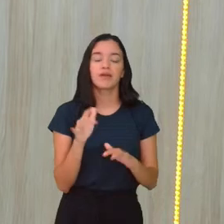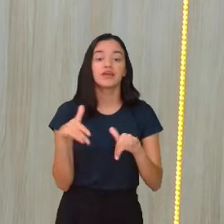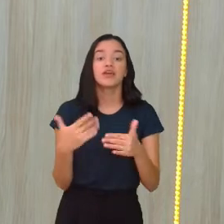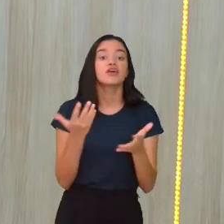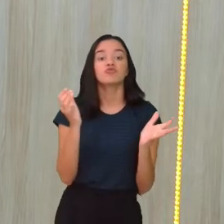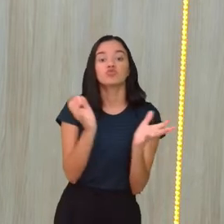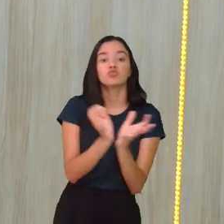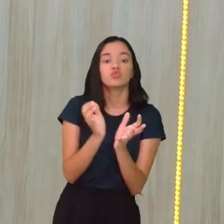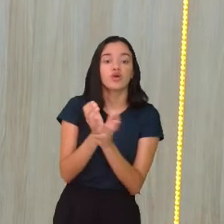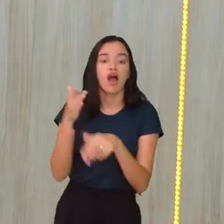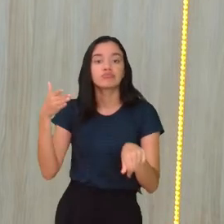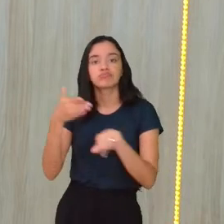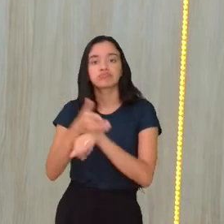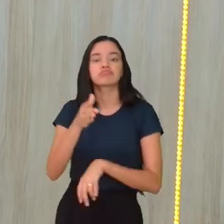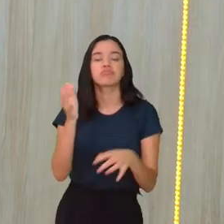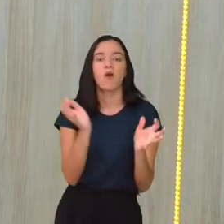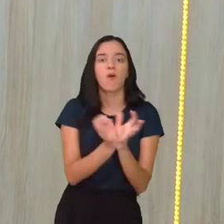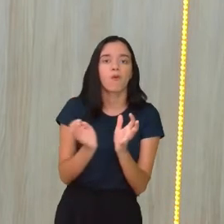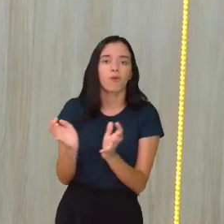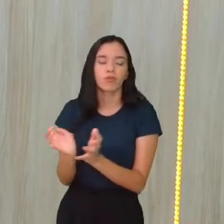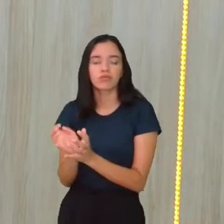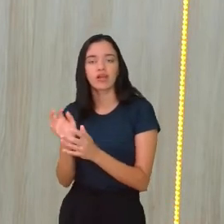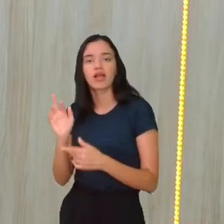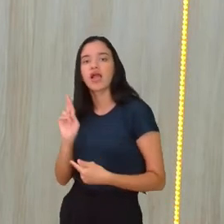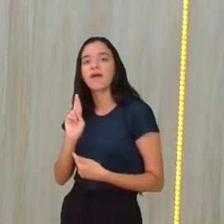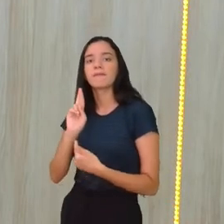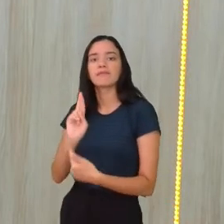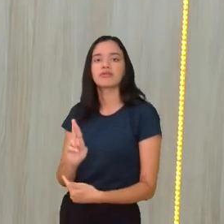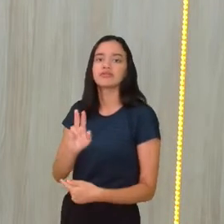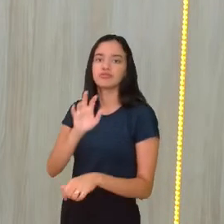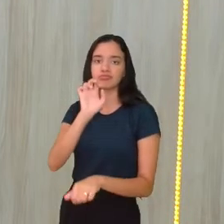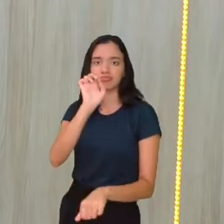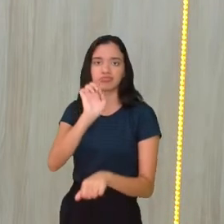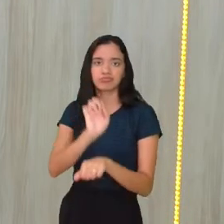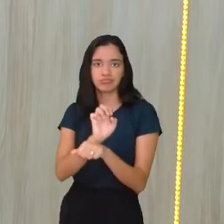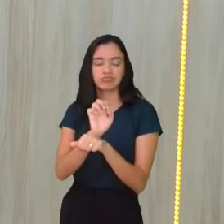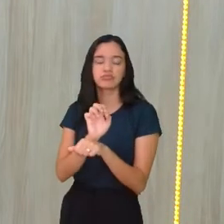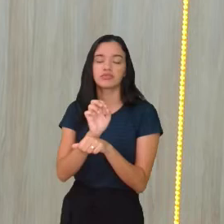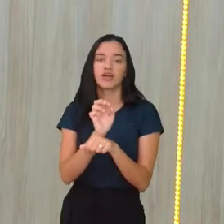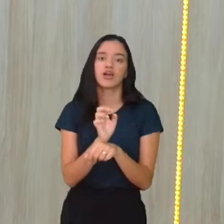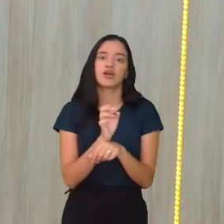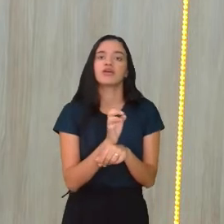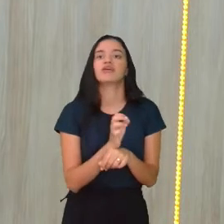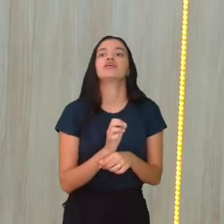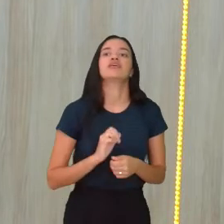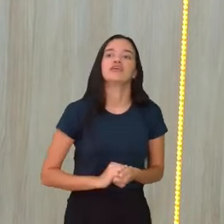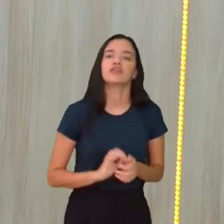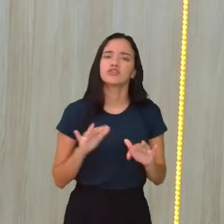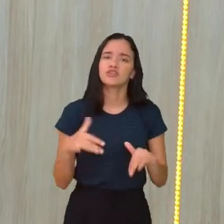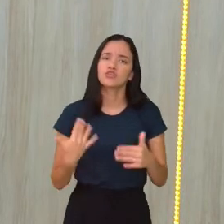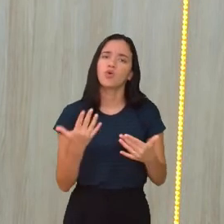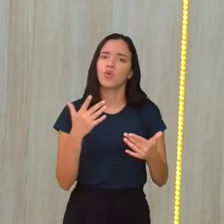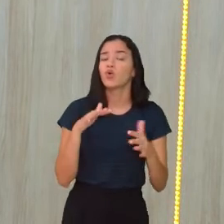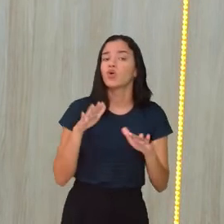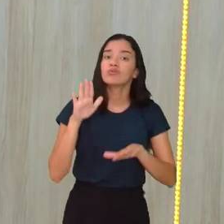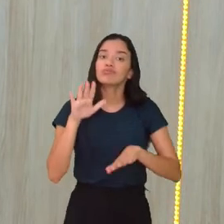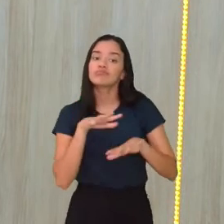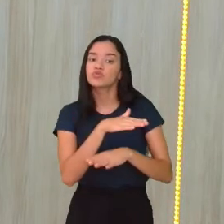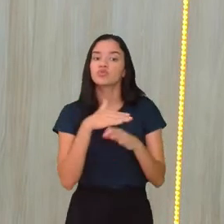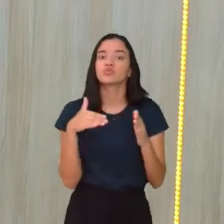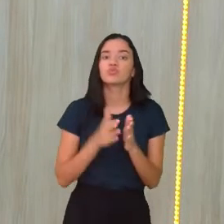na equipe ali que representa o Estado, né, e de repente chegar lá no nível nacional. Então tudo vai depender